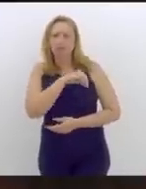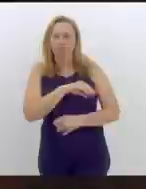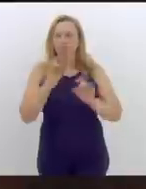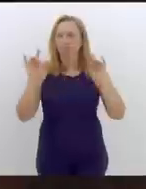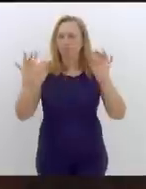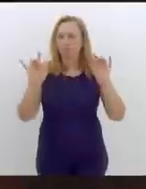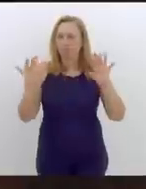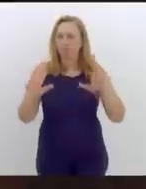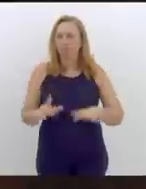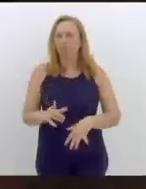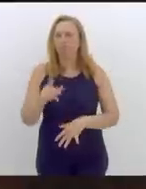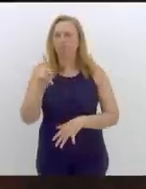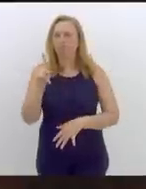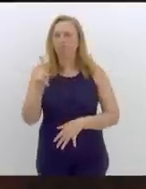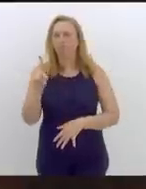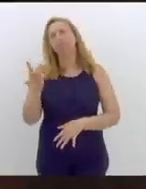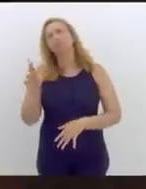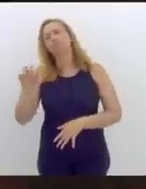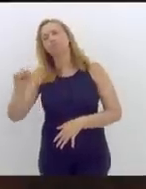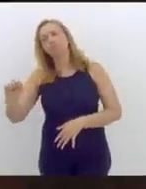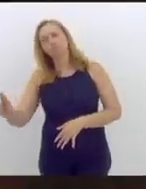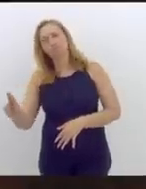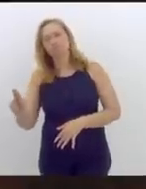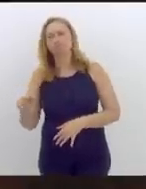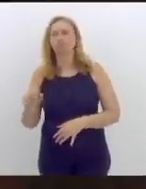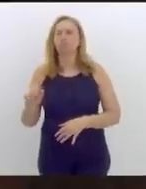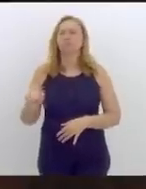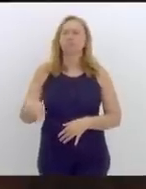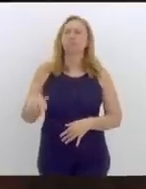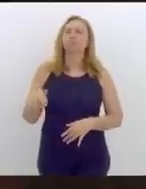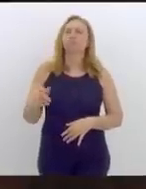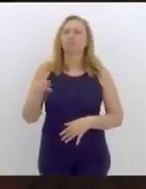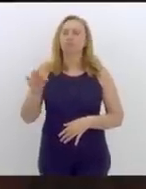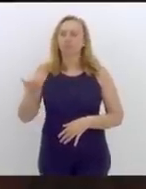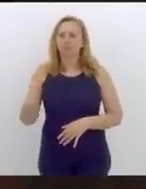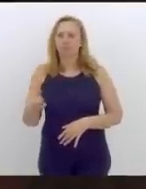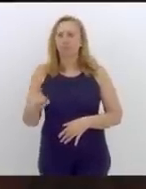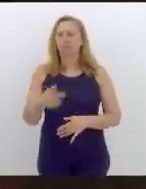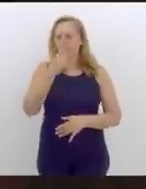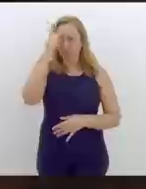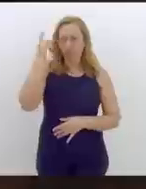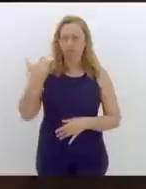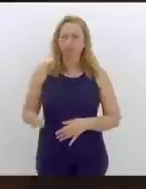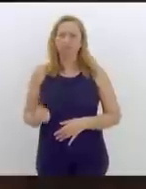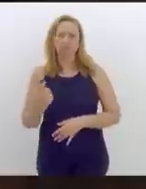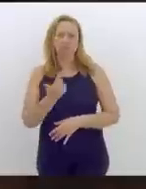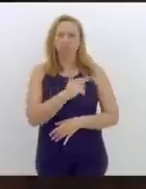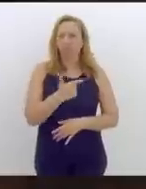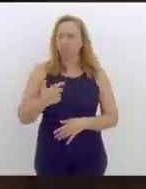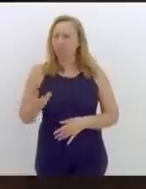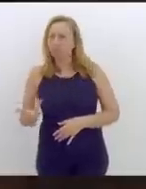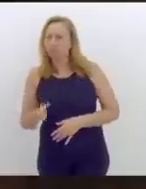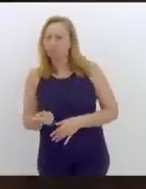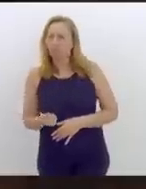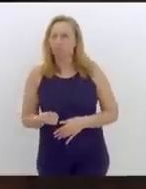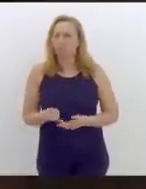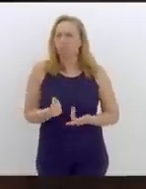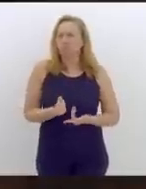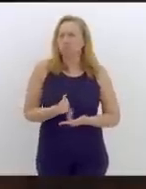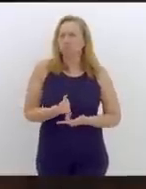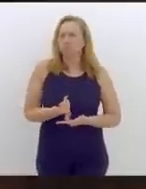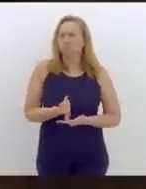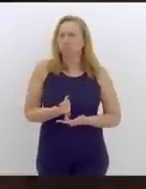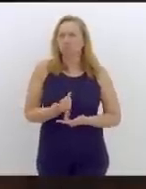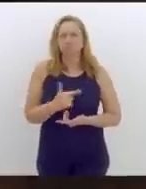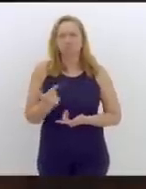tiveram agran e agrete majorada as pensionistas que não tem paridade ou tem paridade não